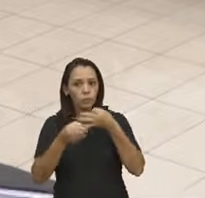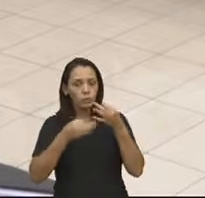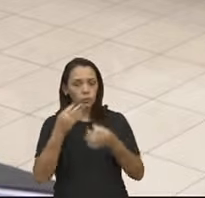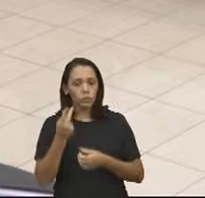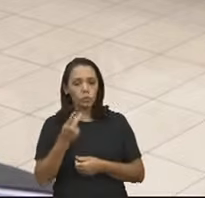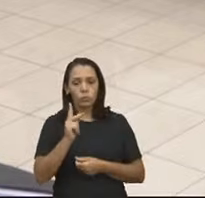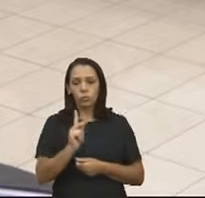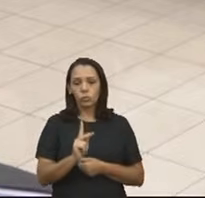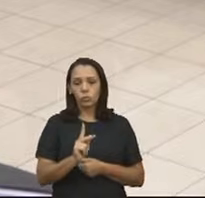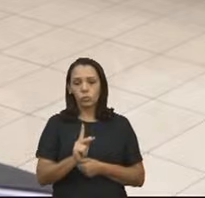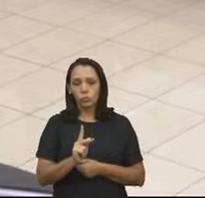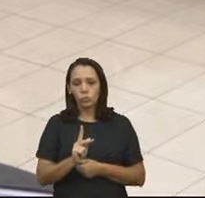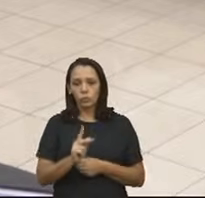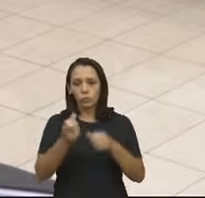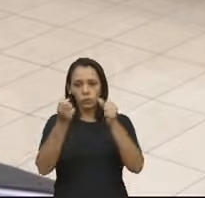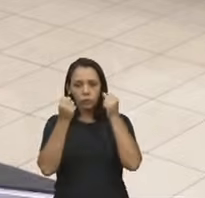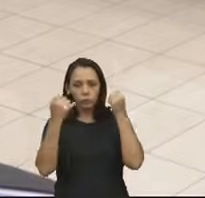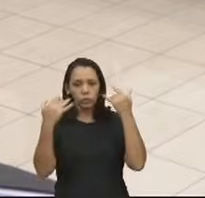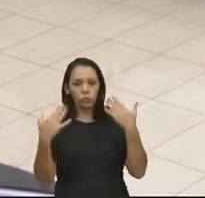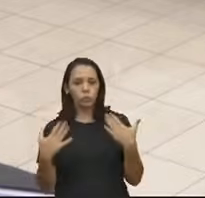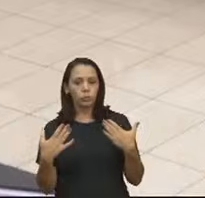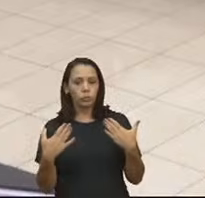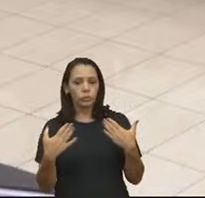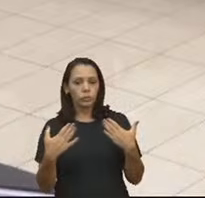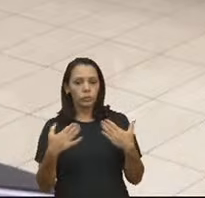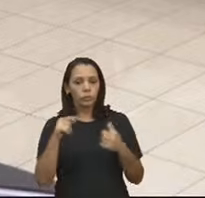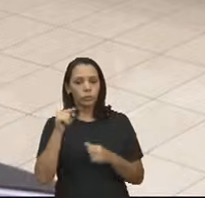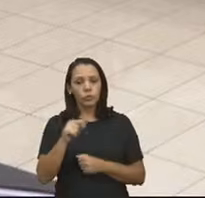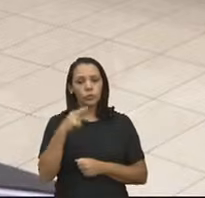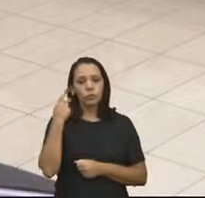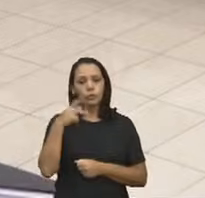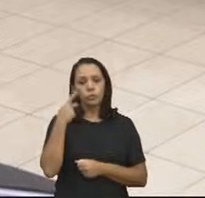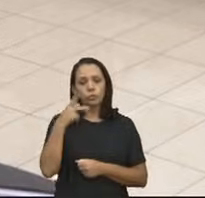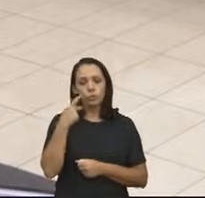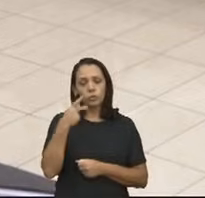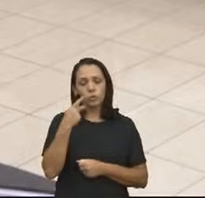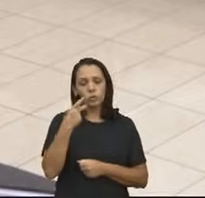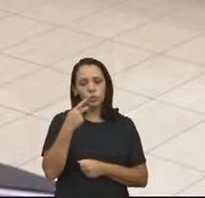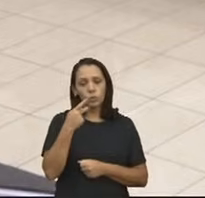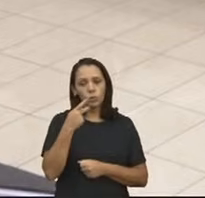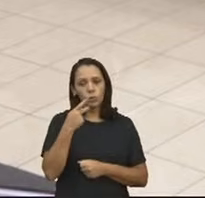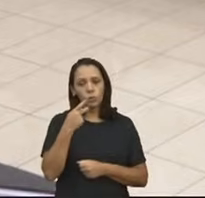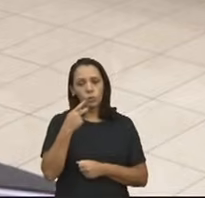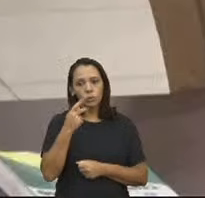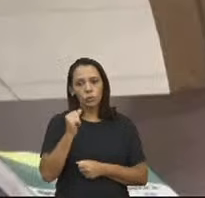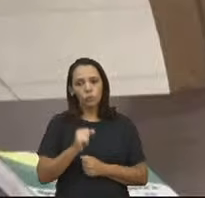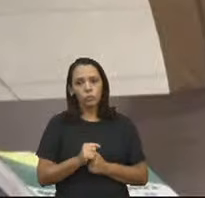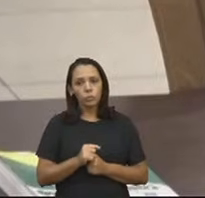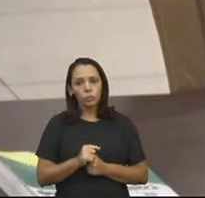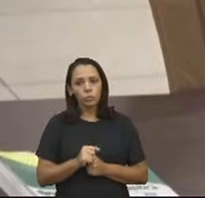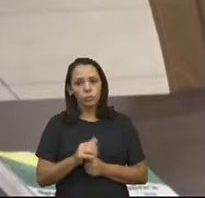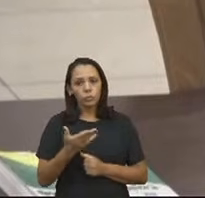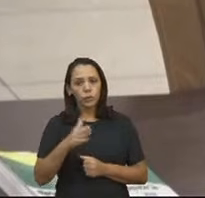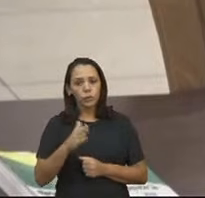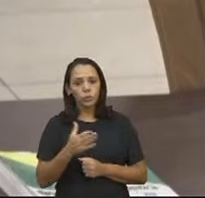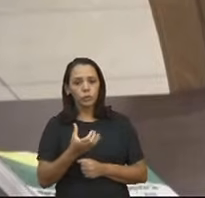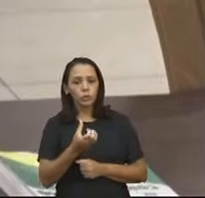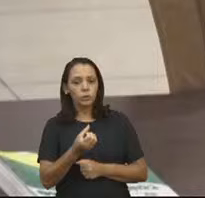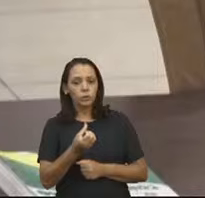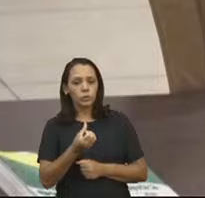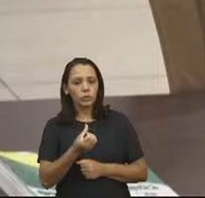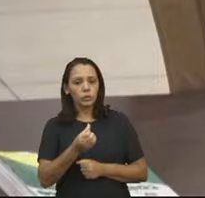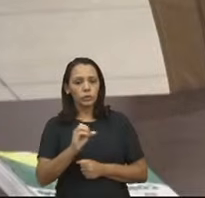a sua colocação na audiência pública, e aí o senhor falou sobre o remanejamento de aproximadamente